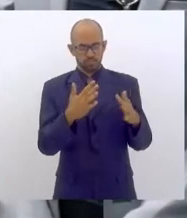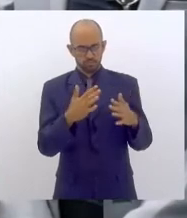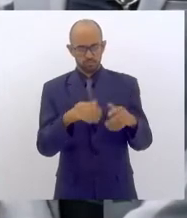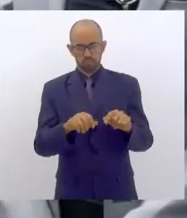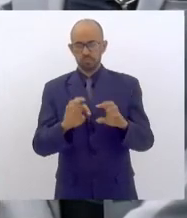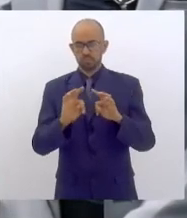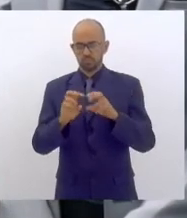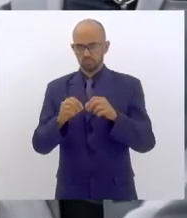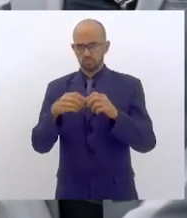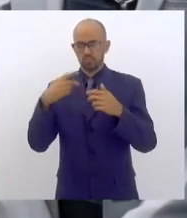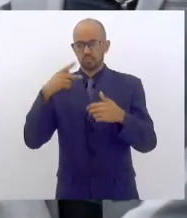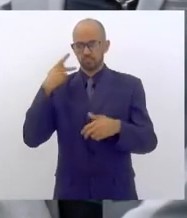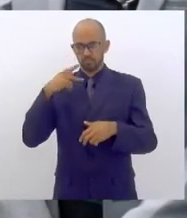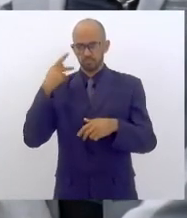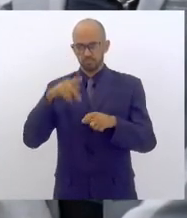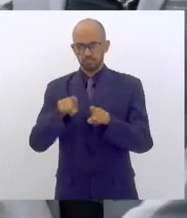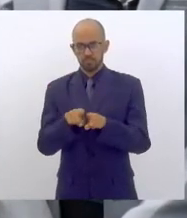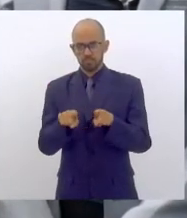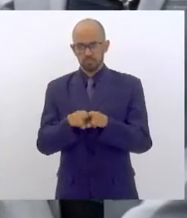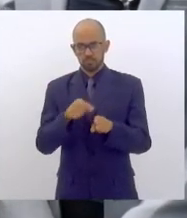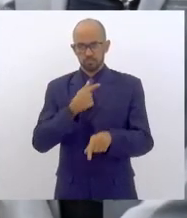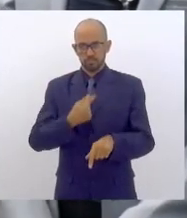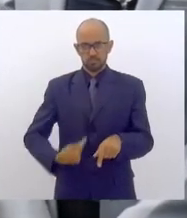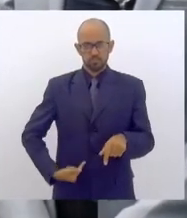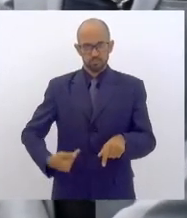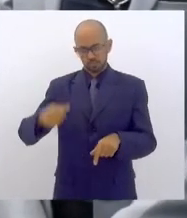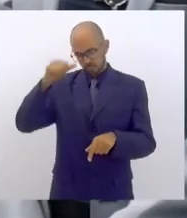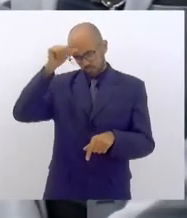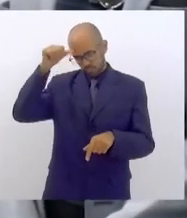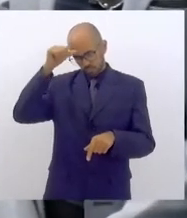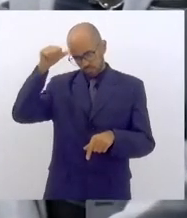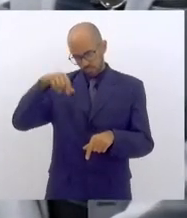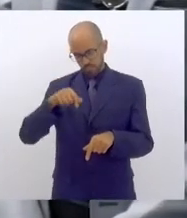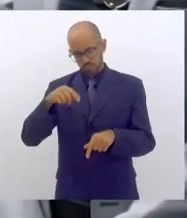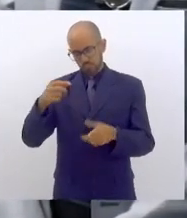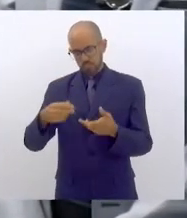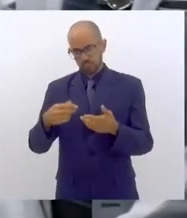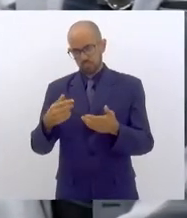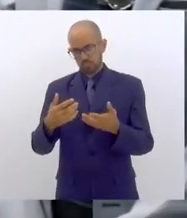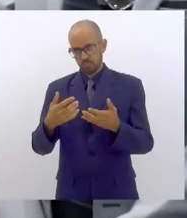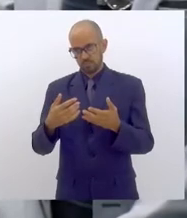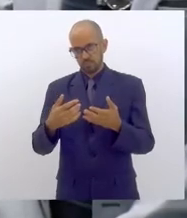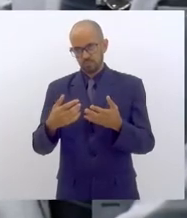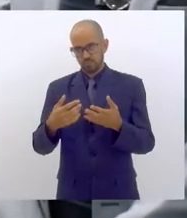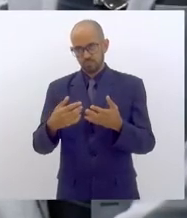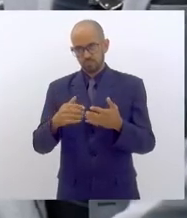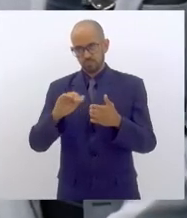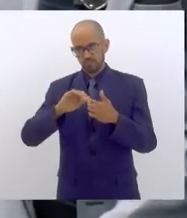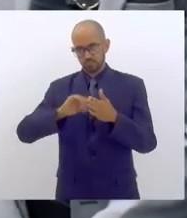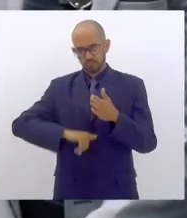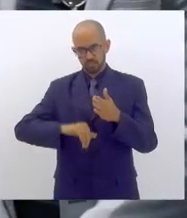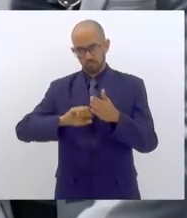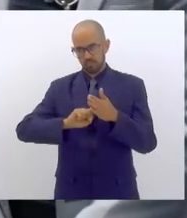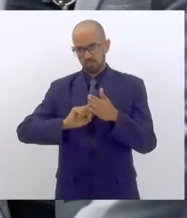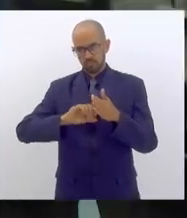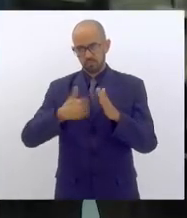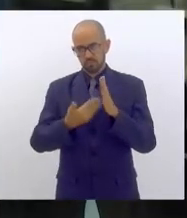e dizer que o compromisso foi cumprido e o parecer é pela derrubada de todos os vetos, senhor